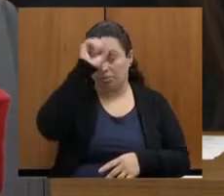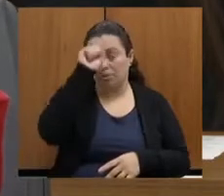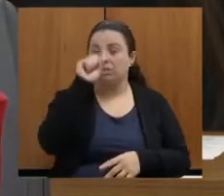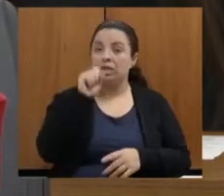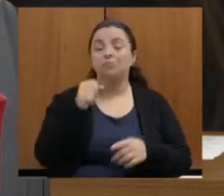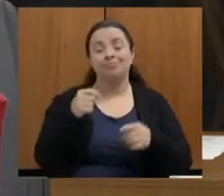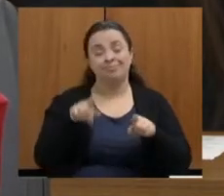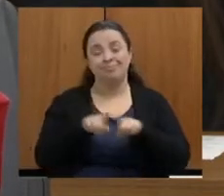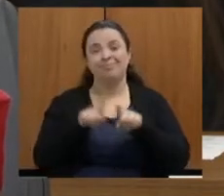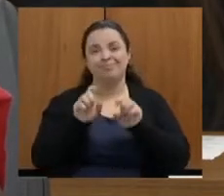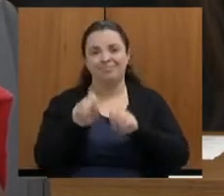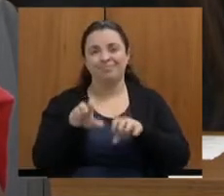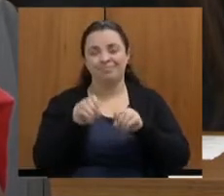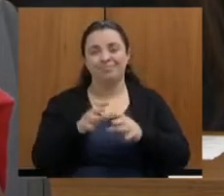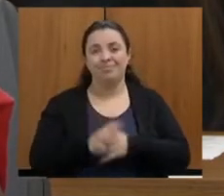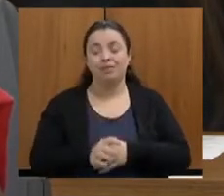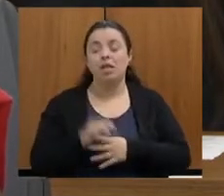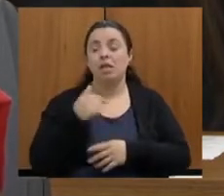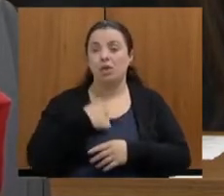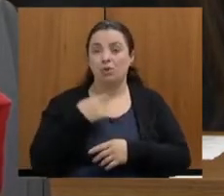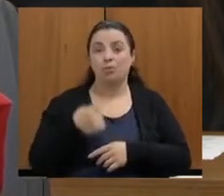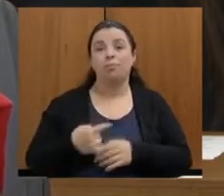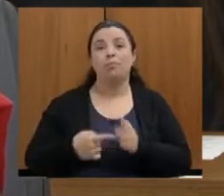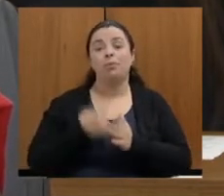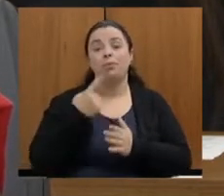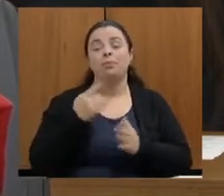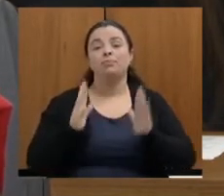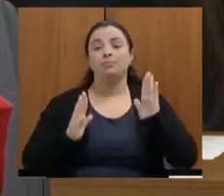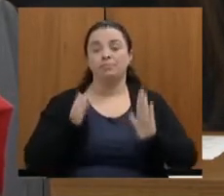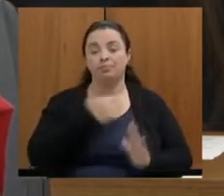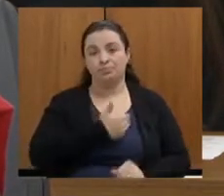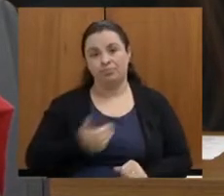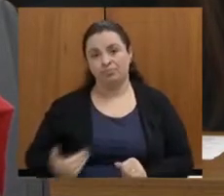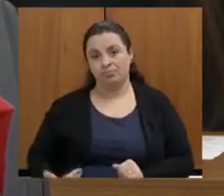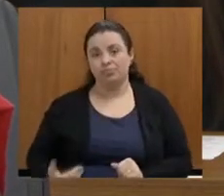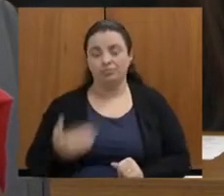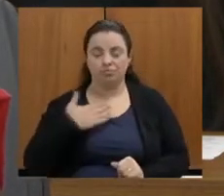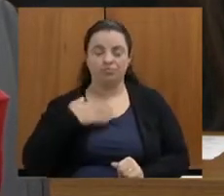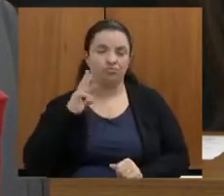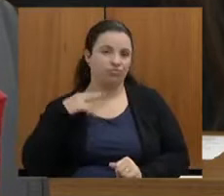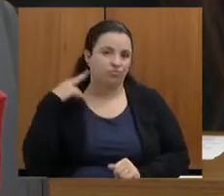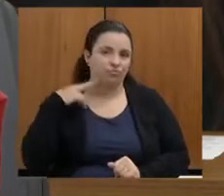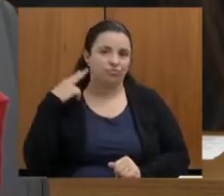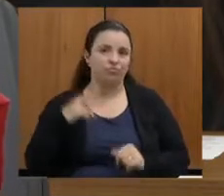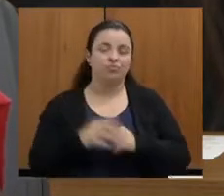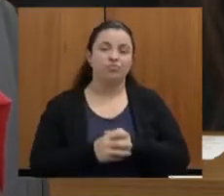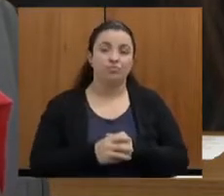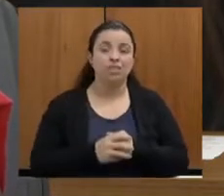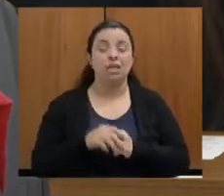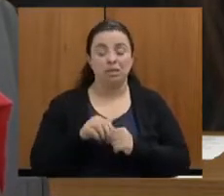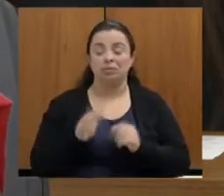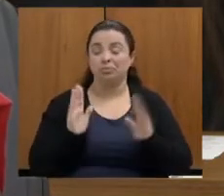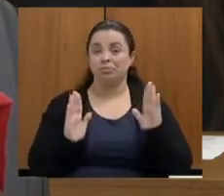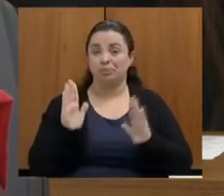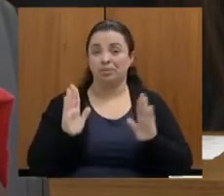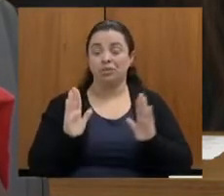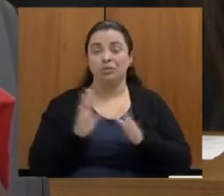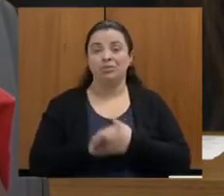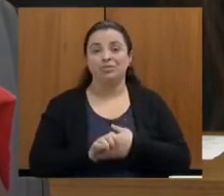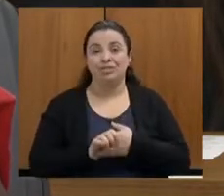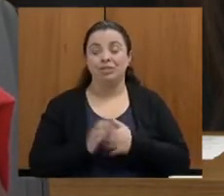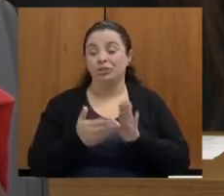eu tô meu primeiro mandato e num tempo onde as os desmandos os desgovernos